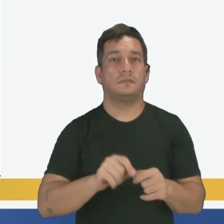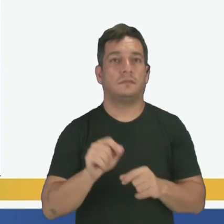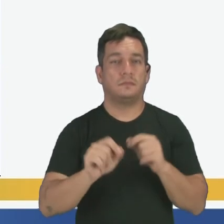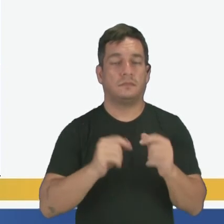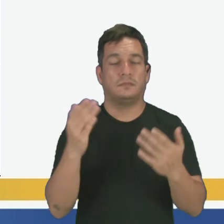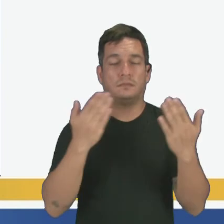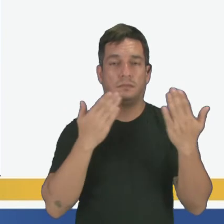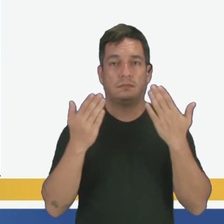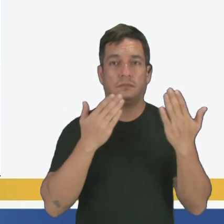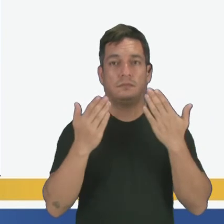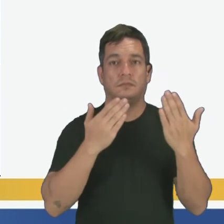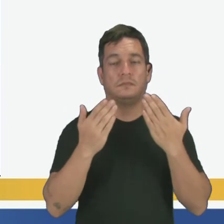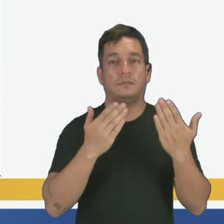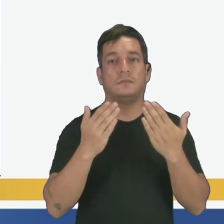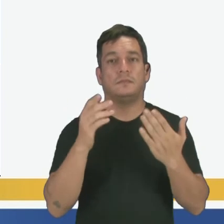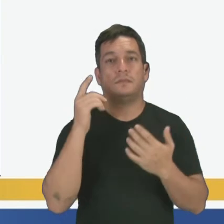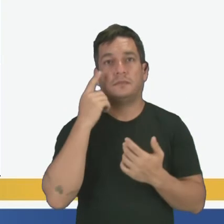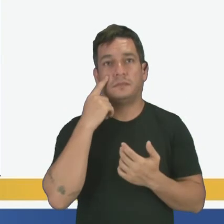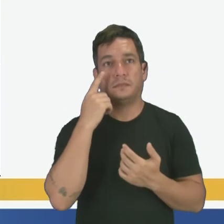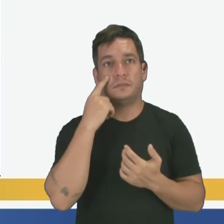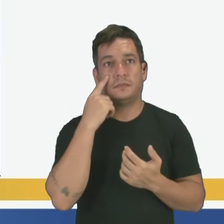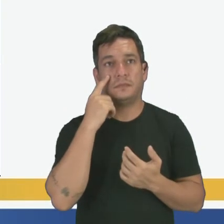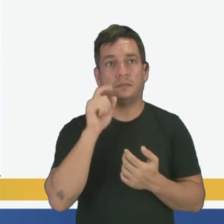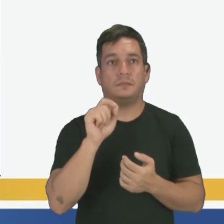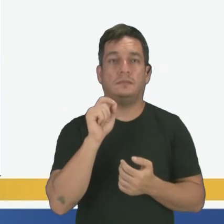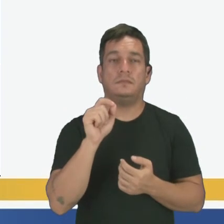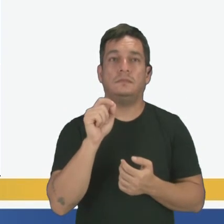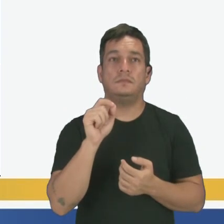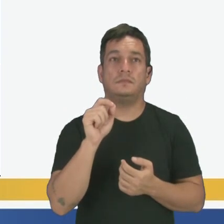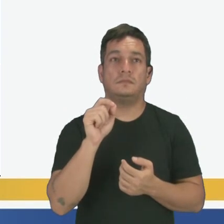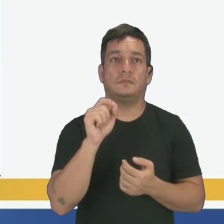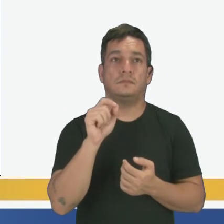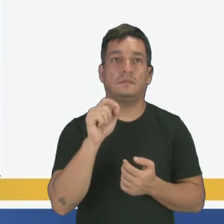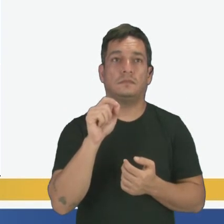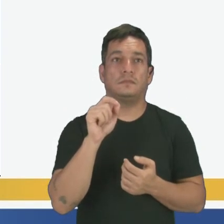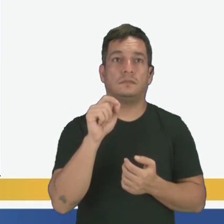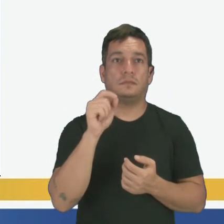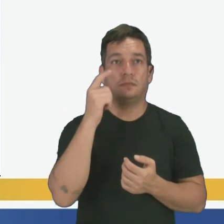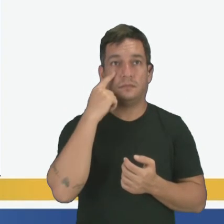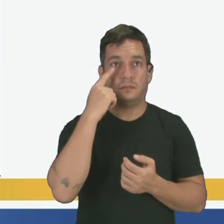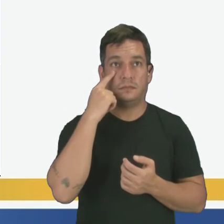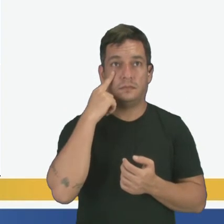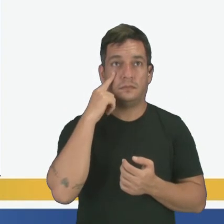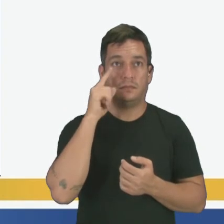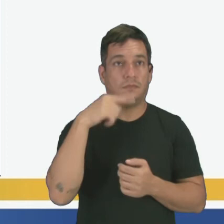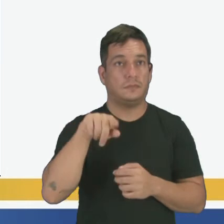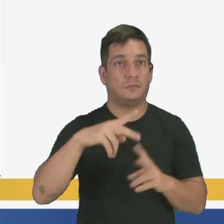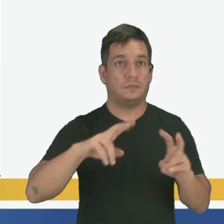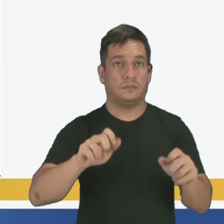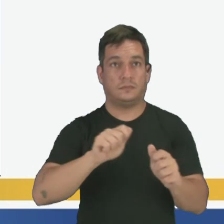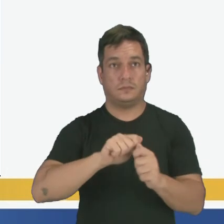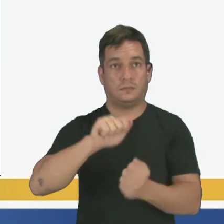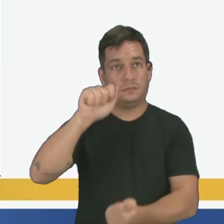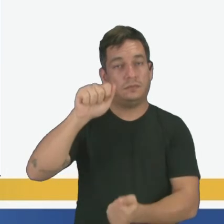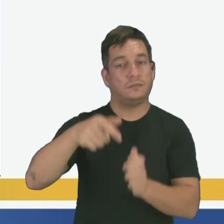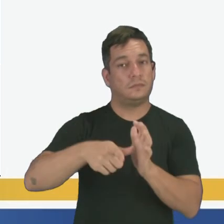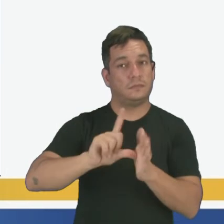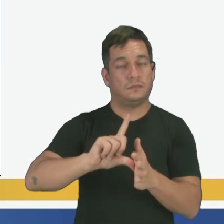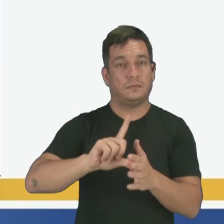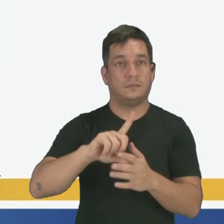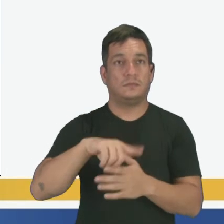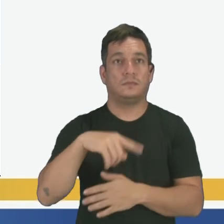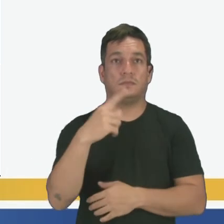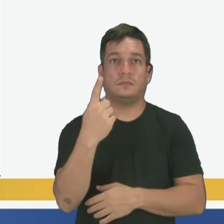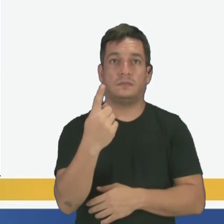a comparação, colocando aí o número correspondente, né? Conforme você já viu no banner anterior. Então,